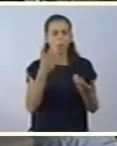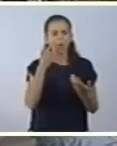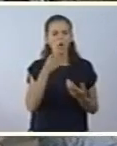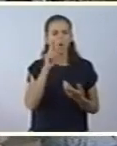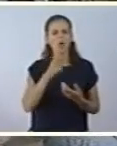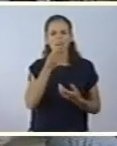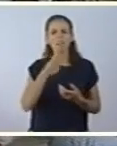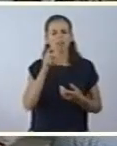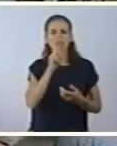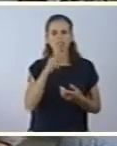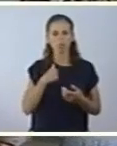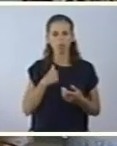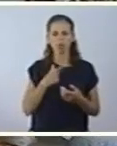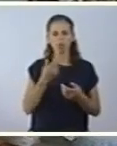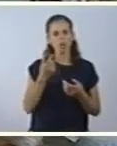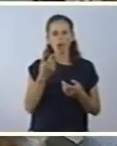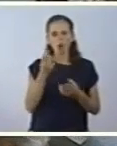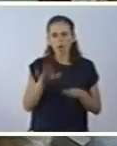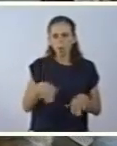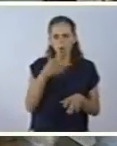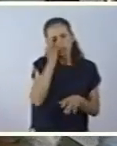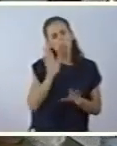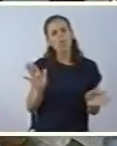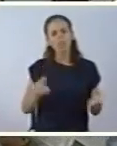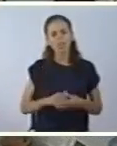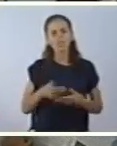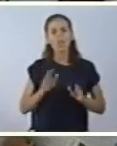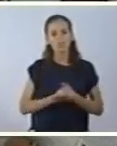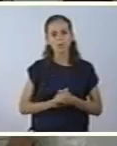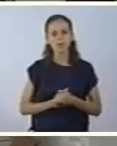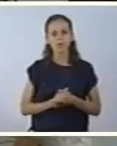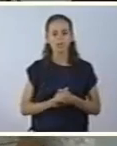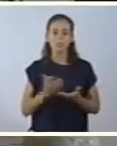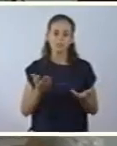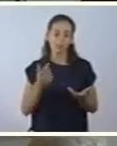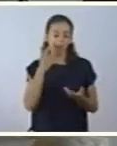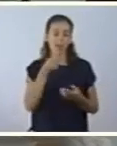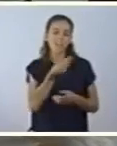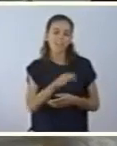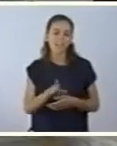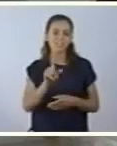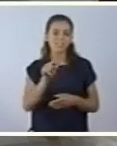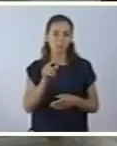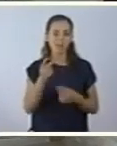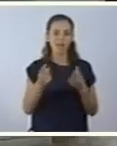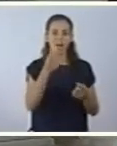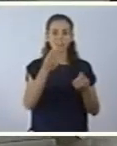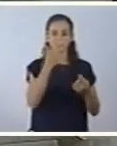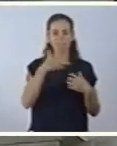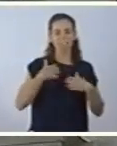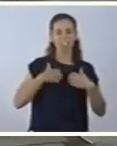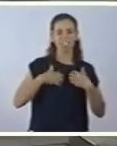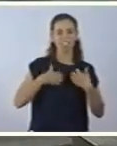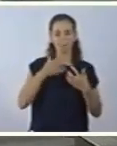avó, já não acabou, preciso dormir. Pois é. É que as crianças também já, o silêncio às vezes incomoda, mas é